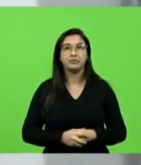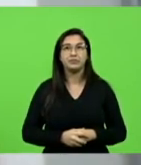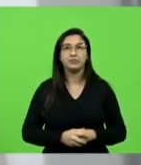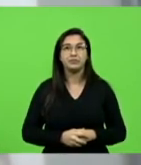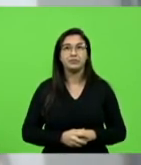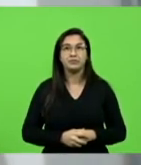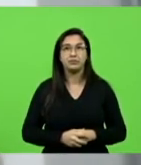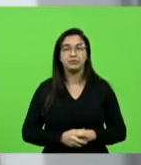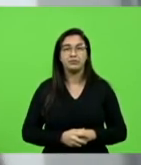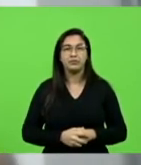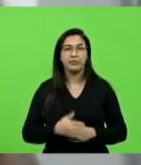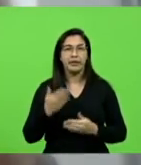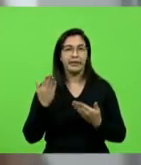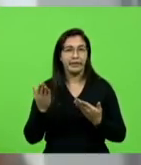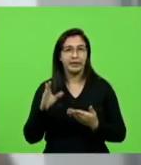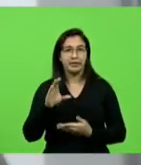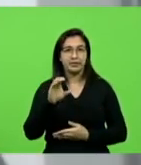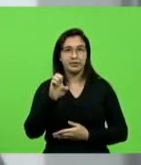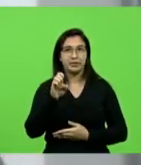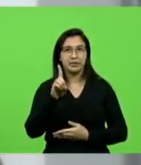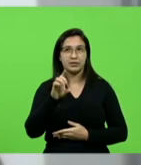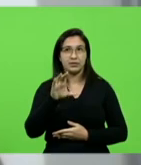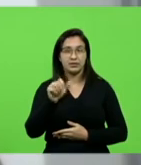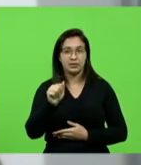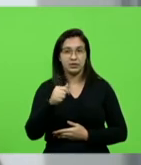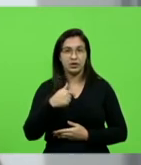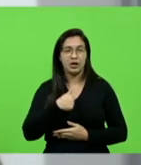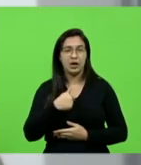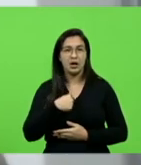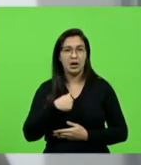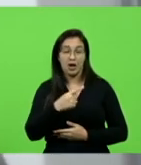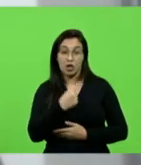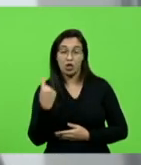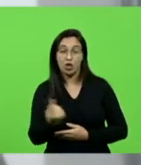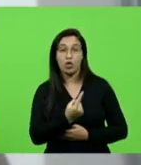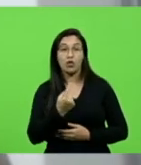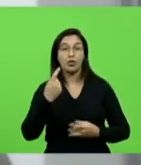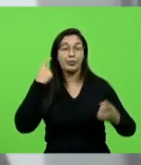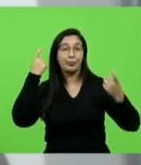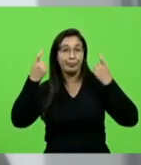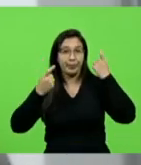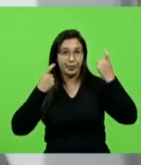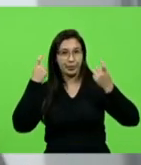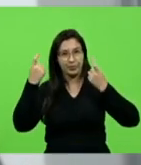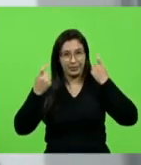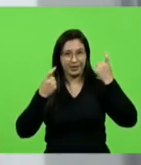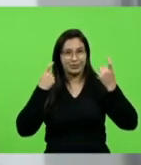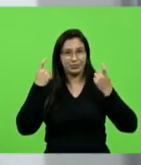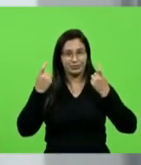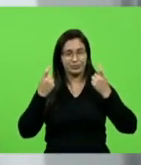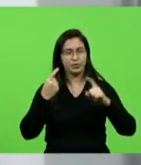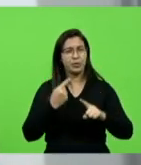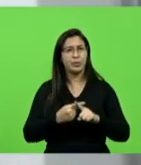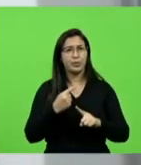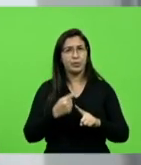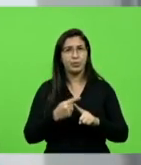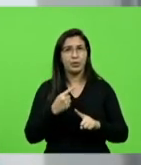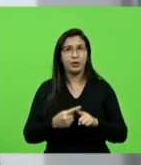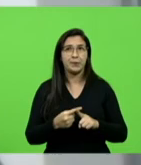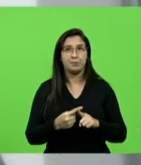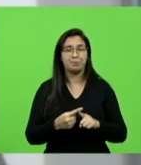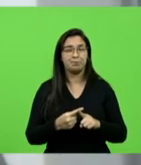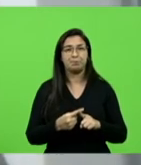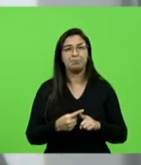O SEDCA, eu trago aqui a preocupação dos conselheiros do SEDCA quanto